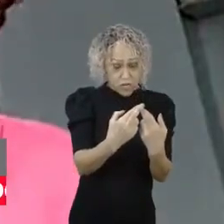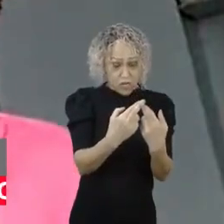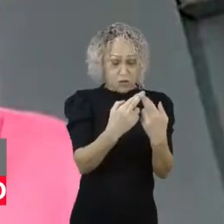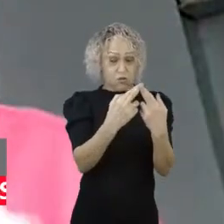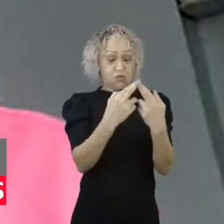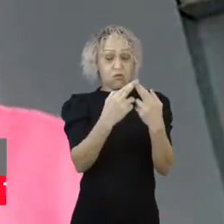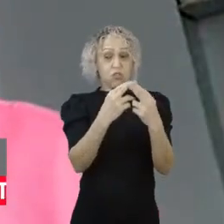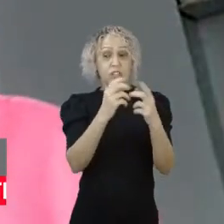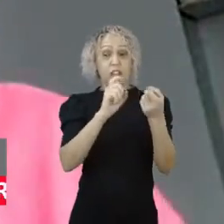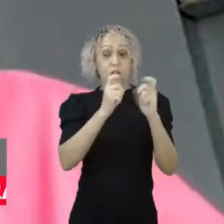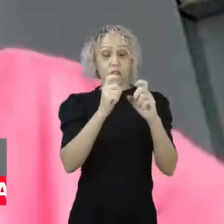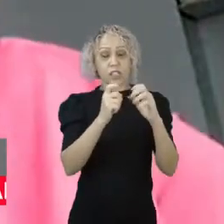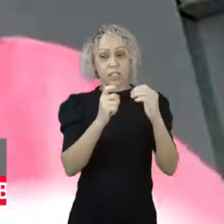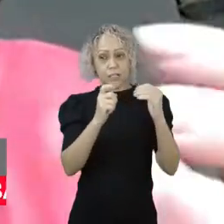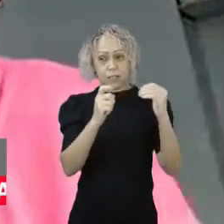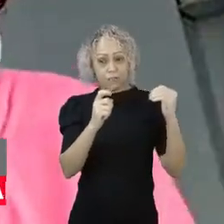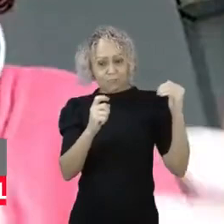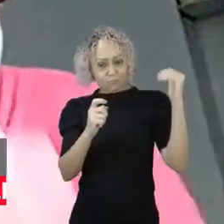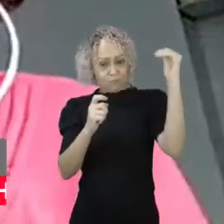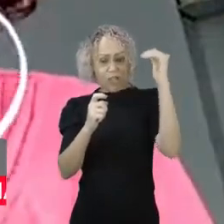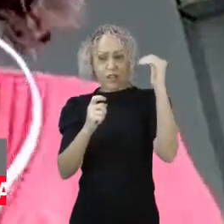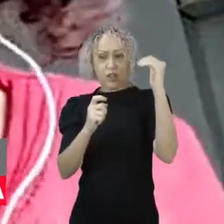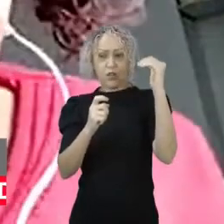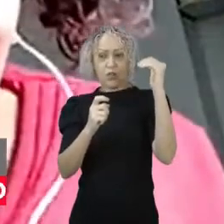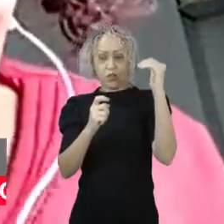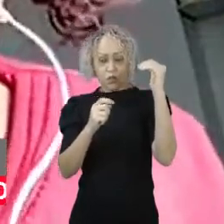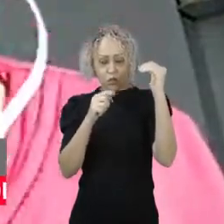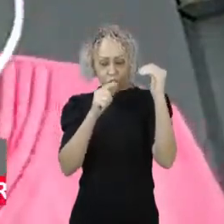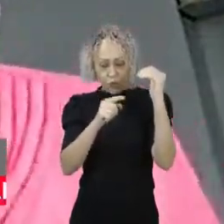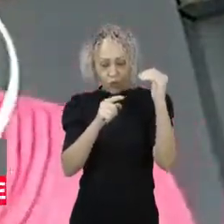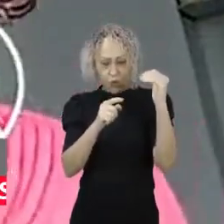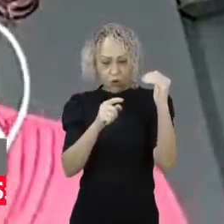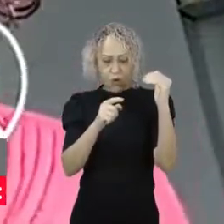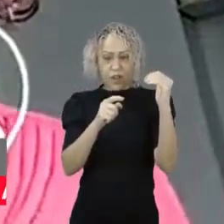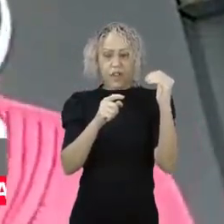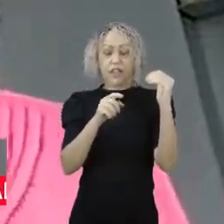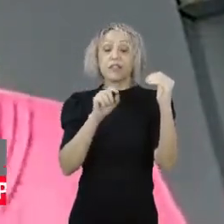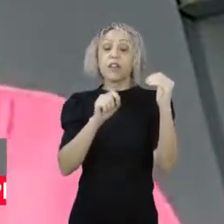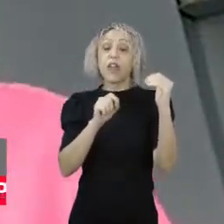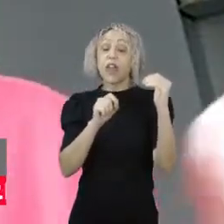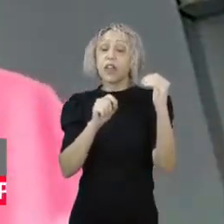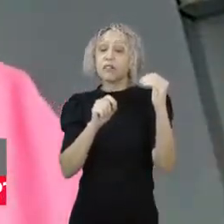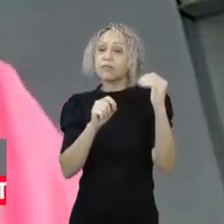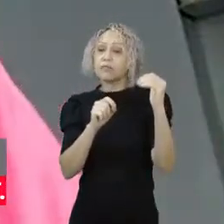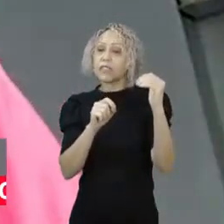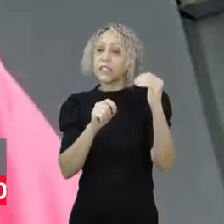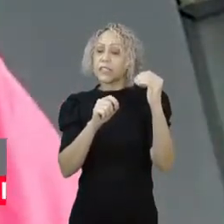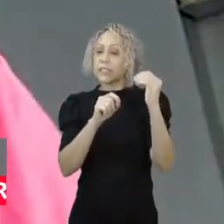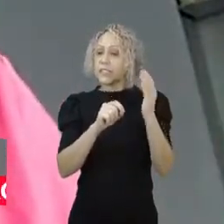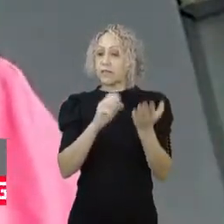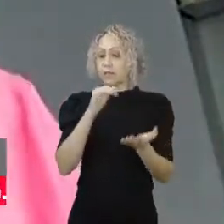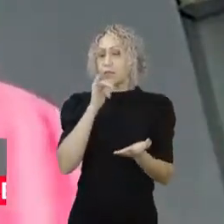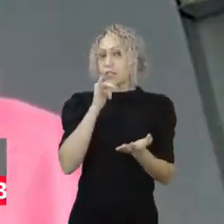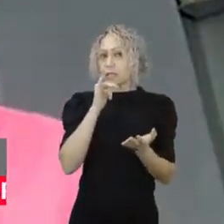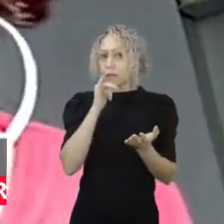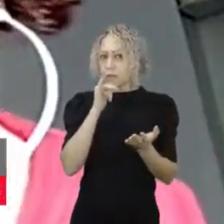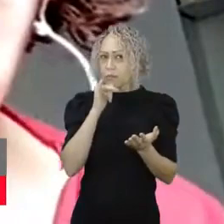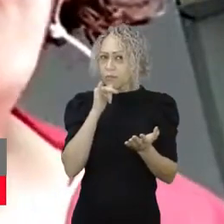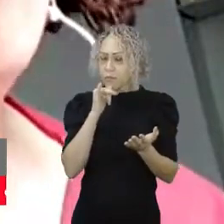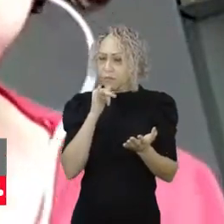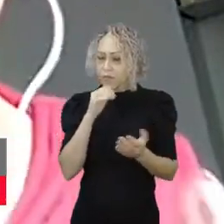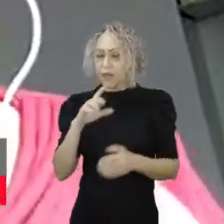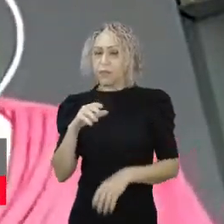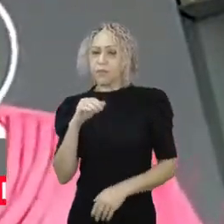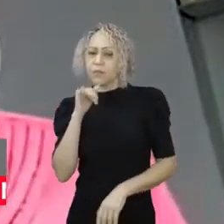ele faça um afunilamento das candidaturas. Tem 10 companheiros